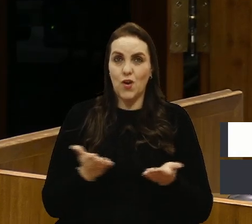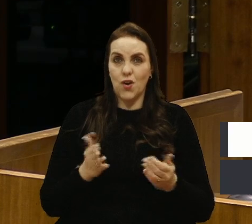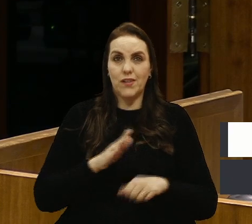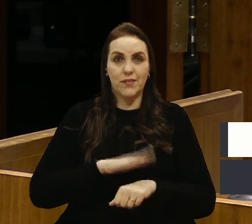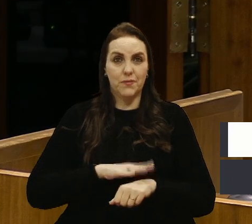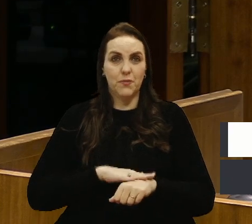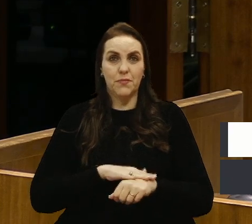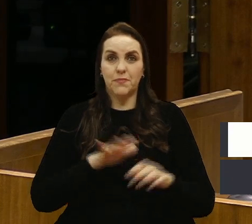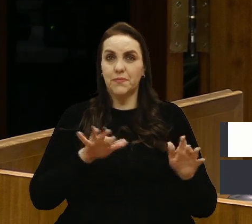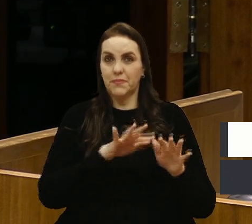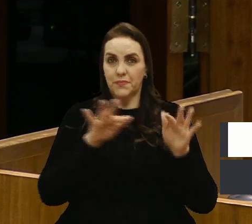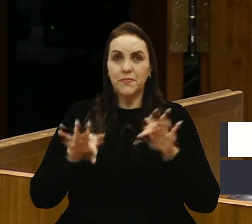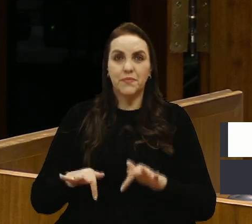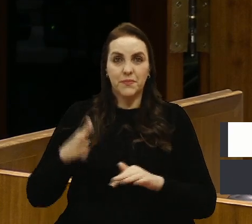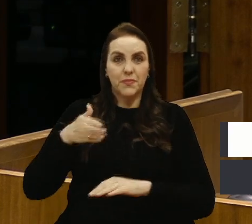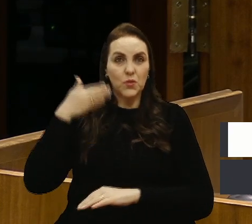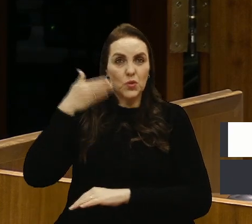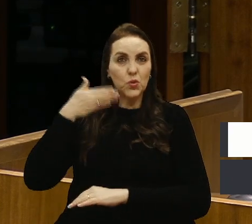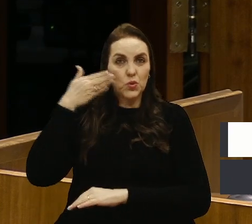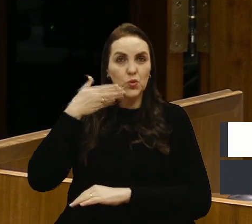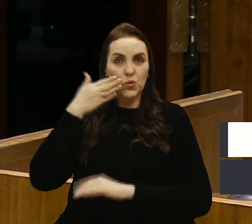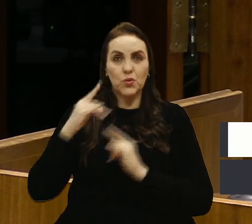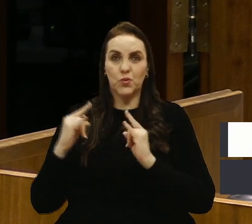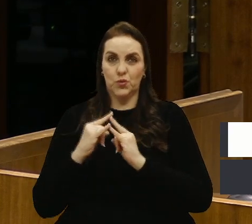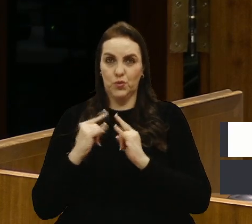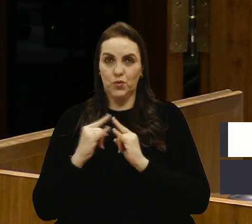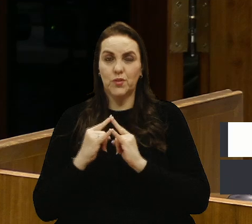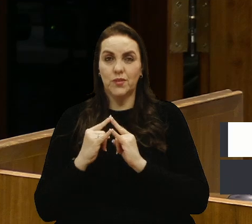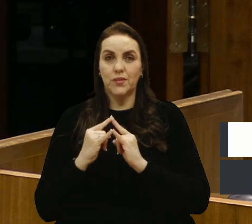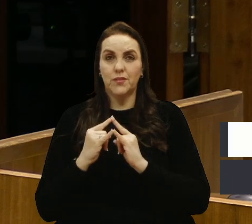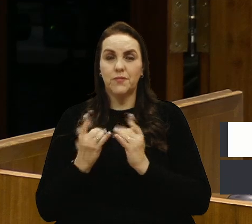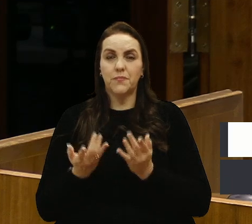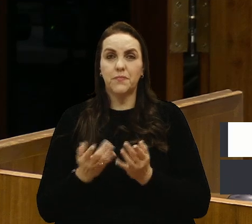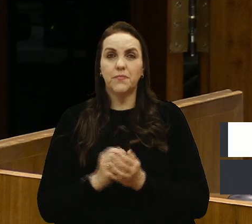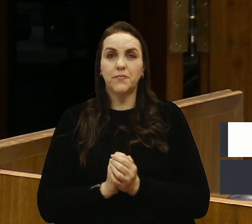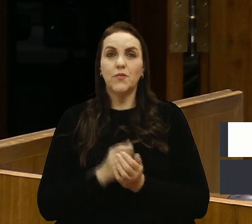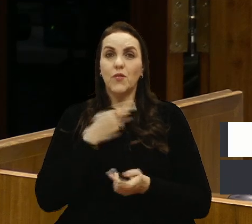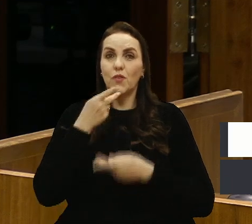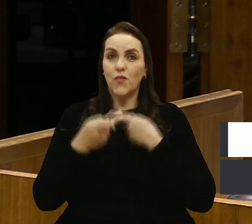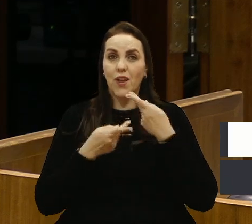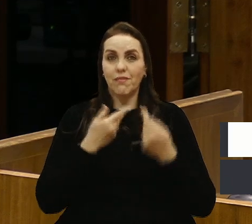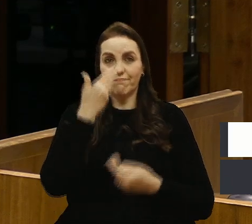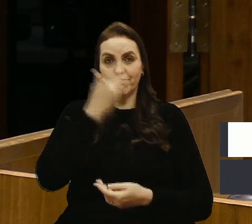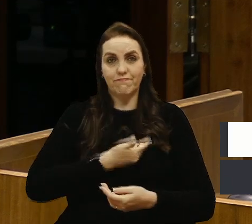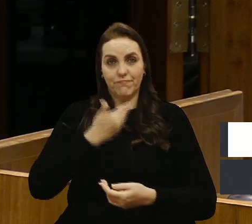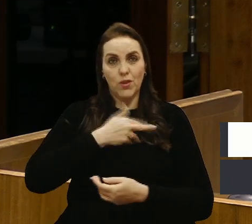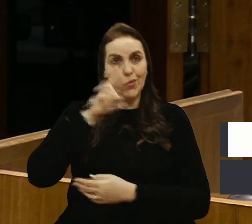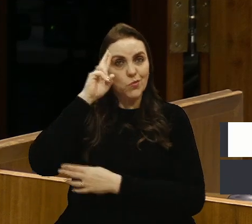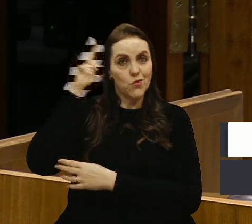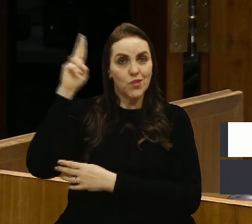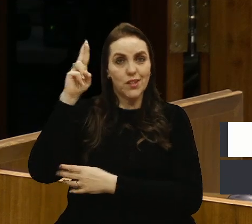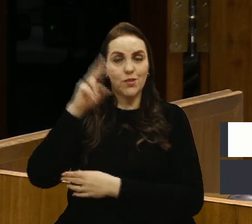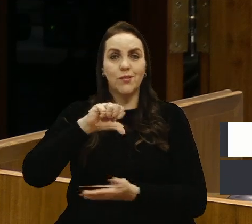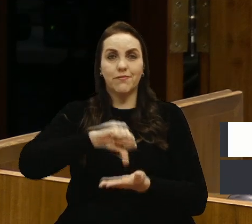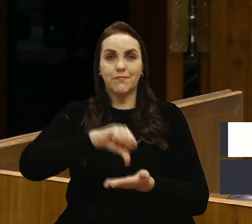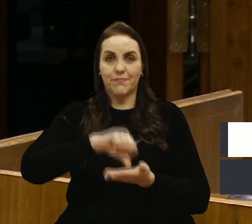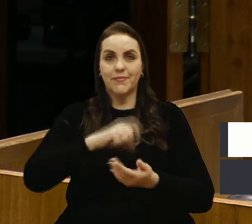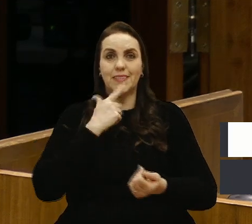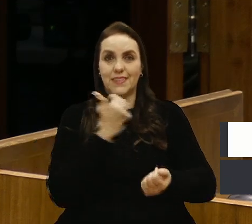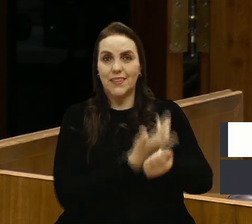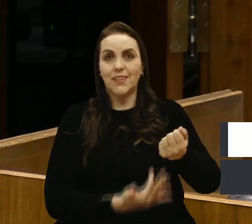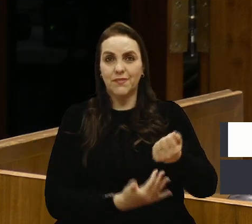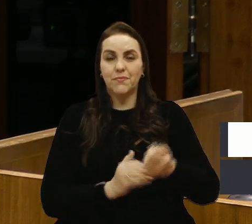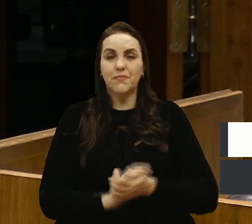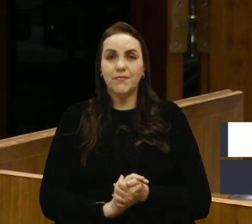encerro o discurso institucional e vou falar como diretor do Hemocentro. Os nossos